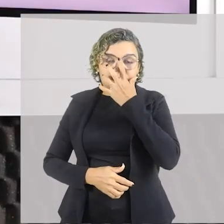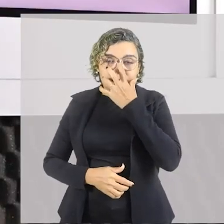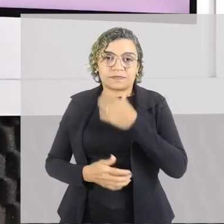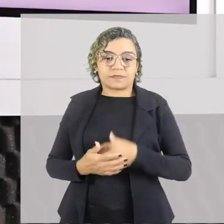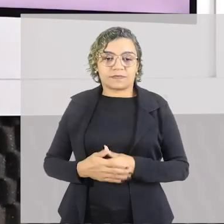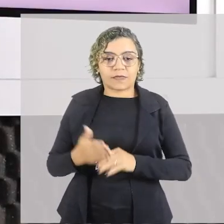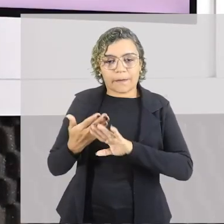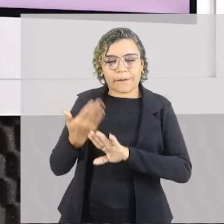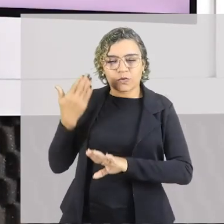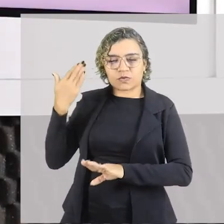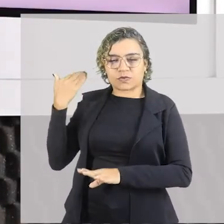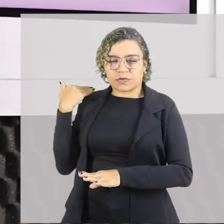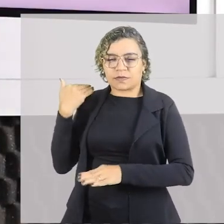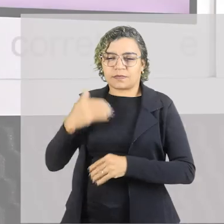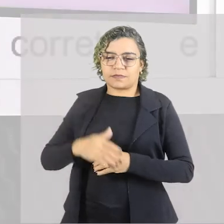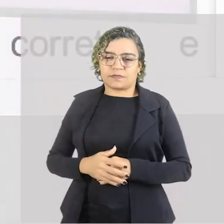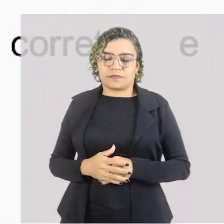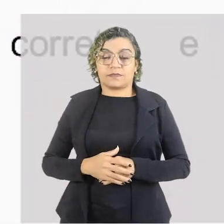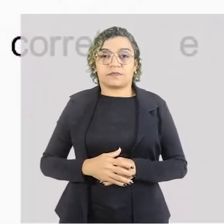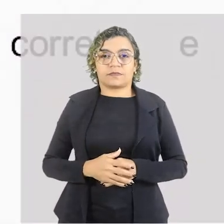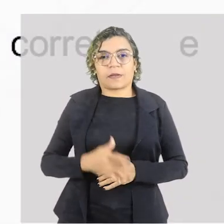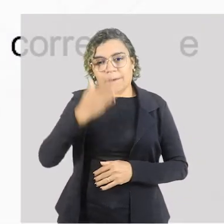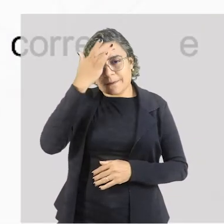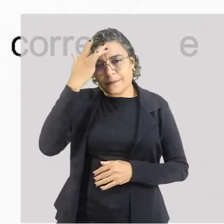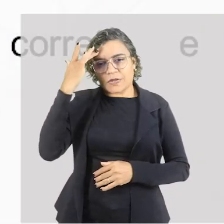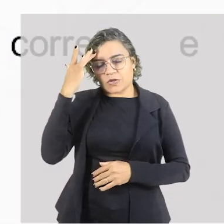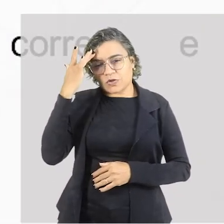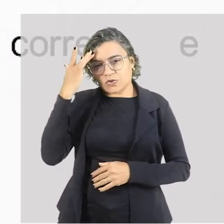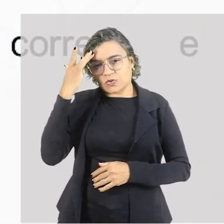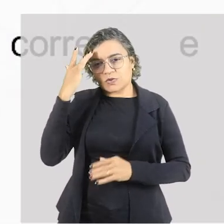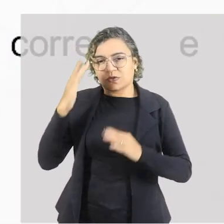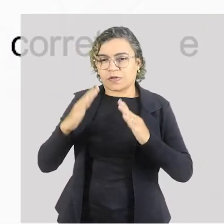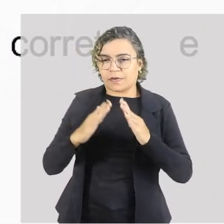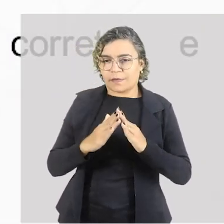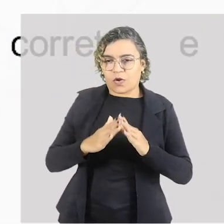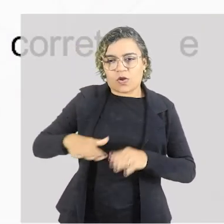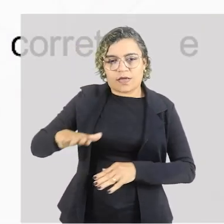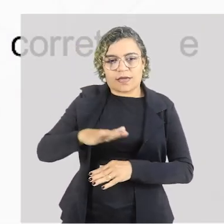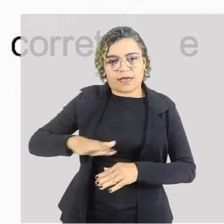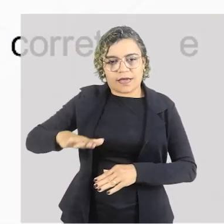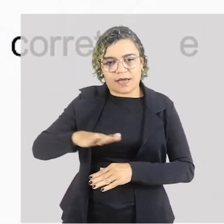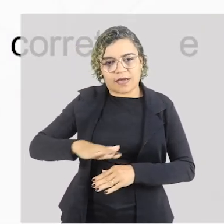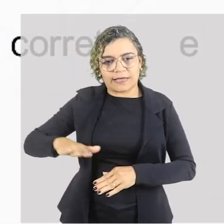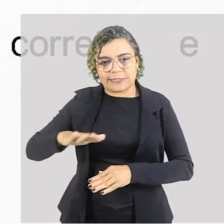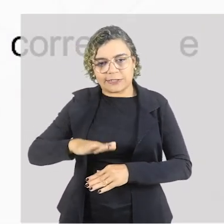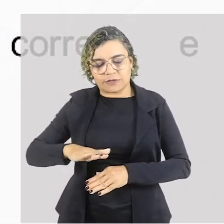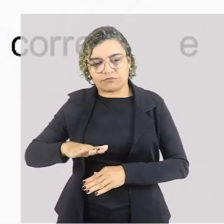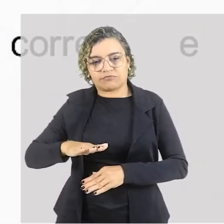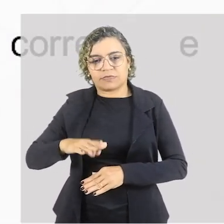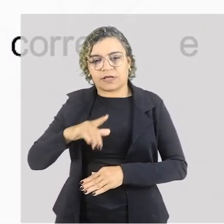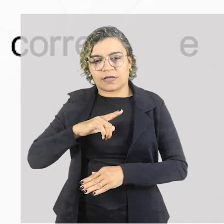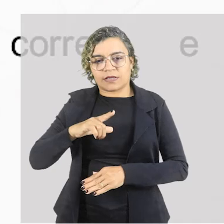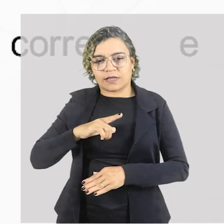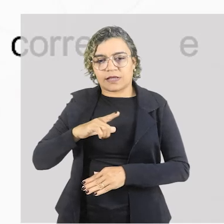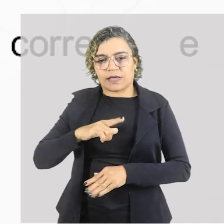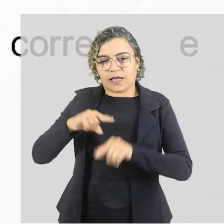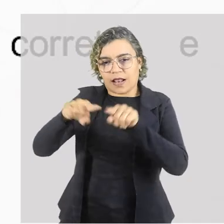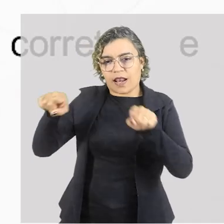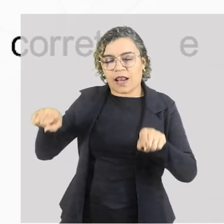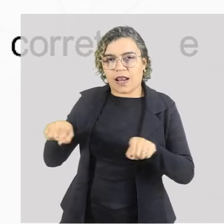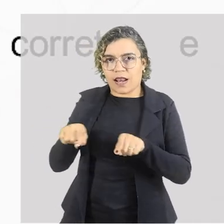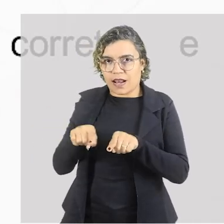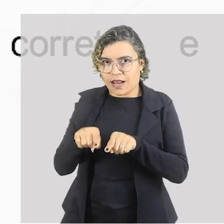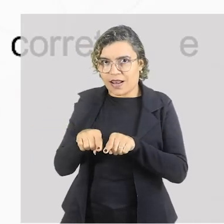muito tempo, habitantes de regiões áridas perceberam que lagos de água salgada têm menor tendência